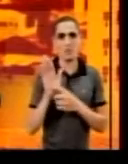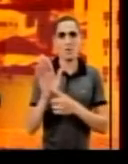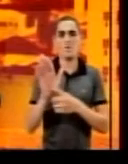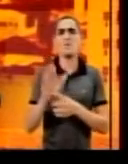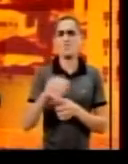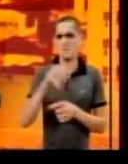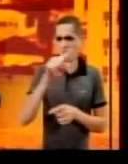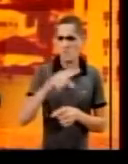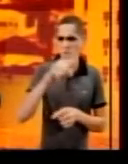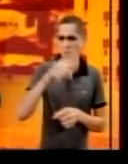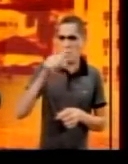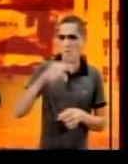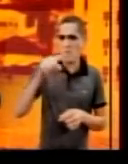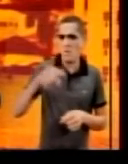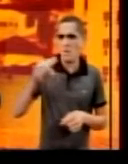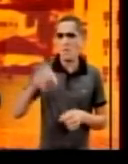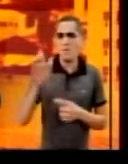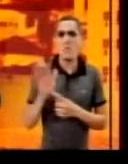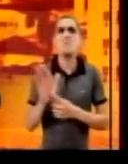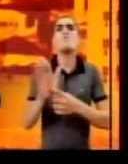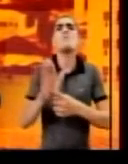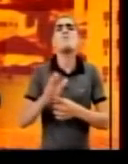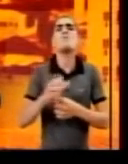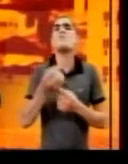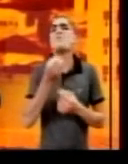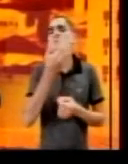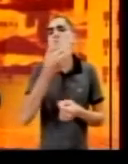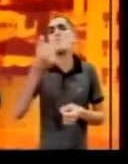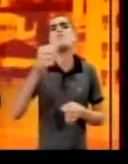casos. Na prática, o que isso significa?